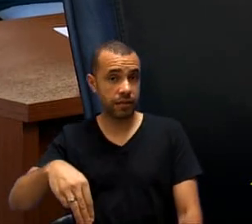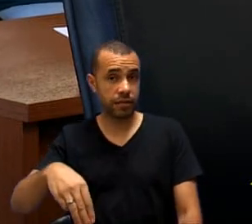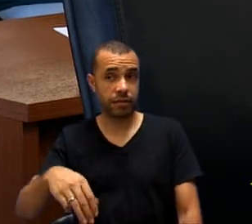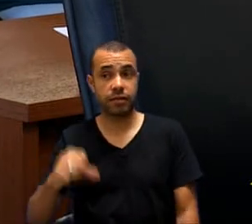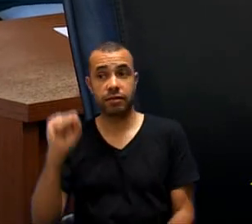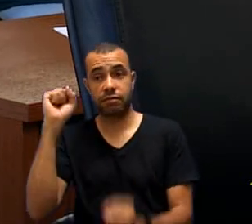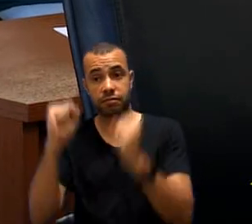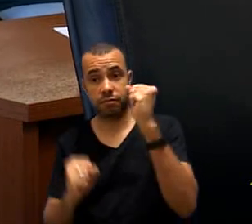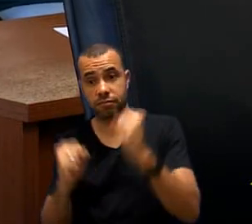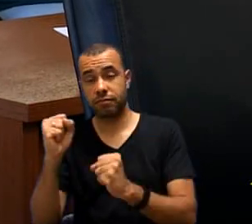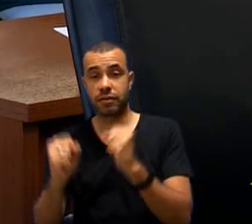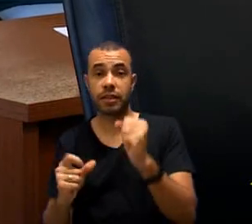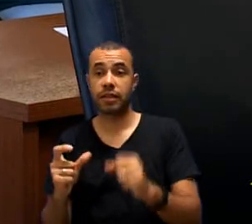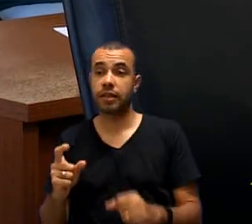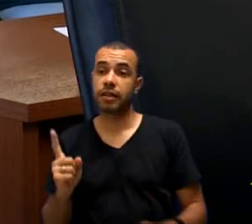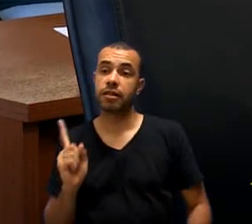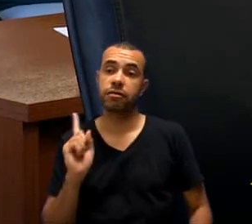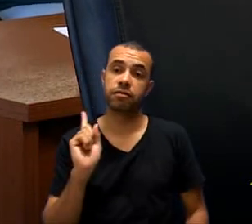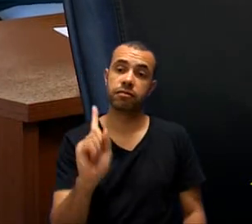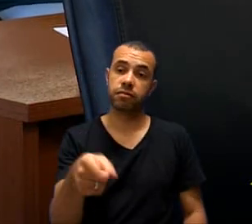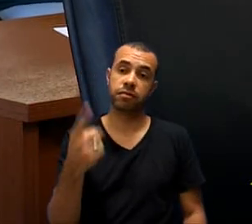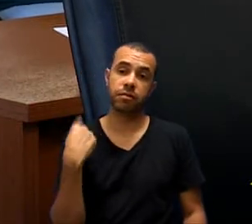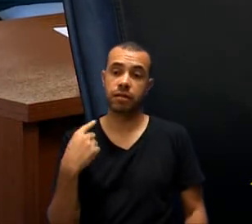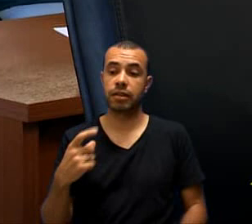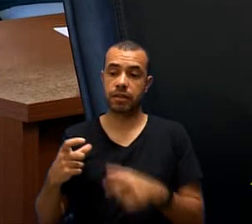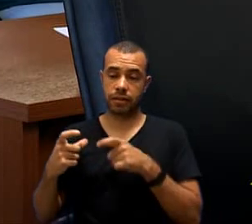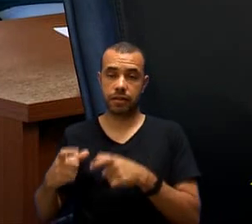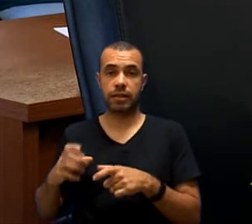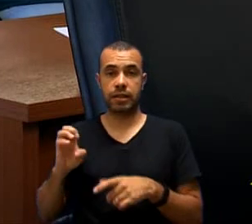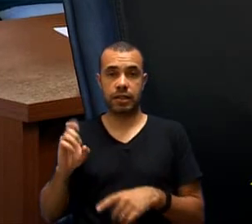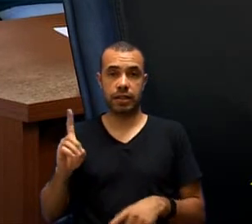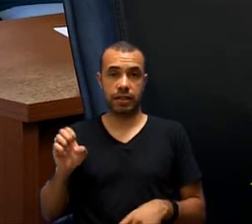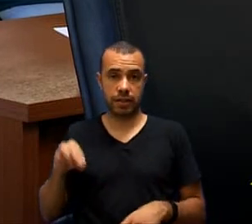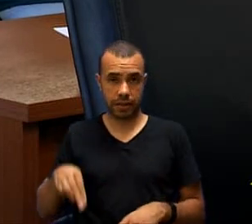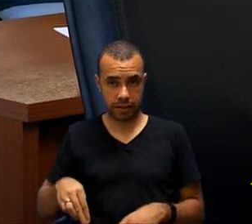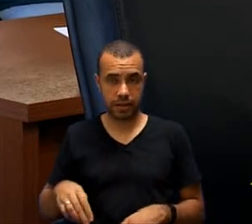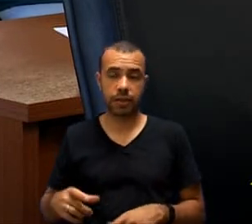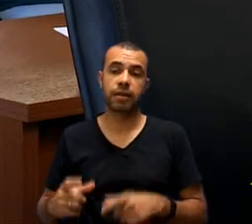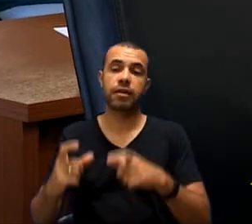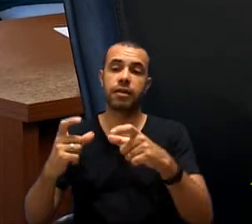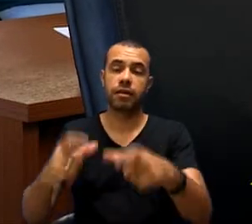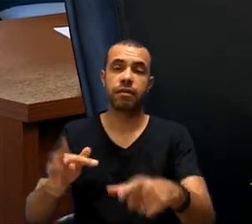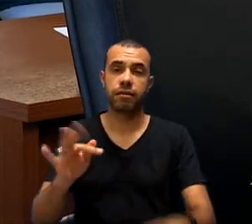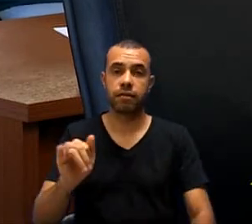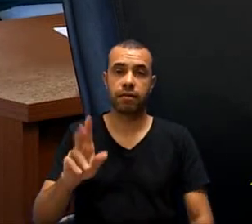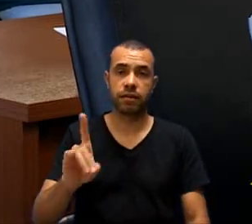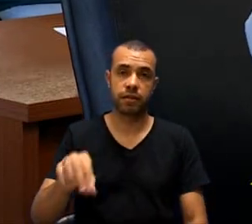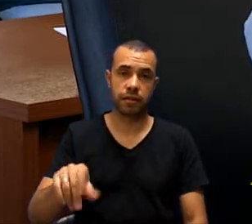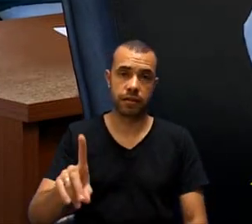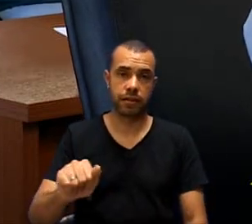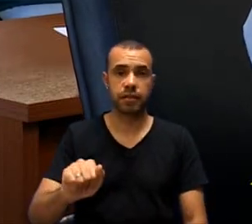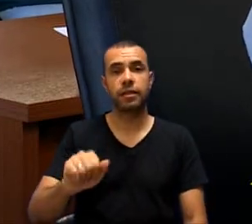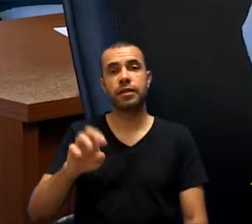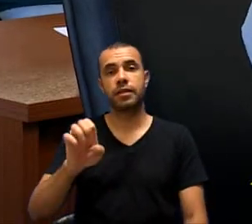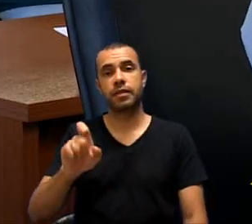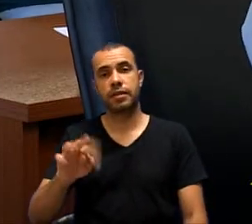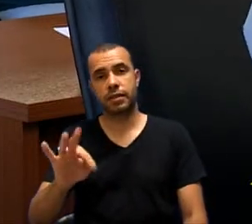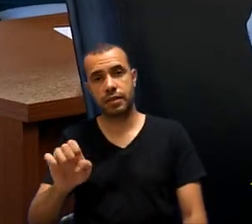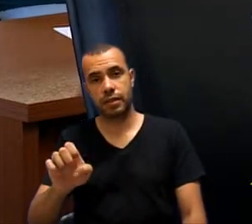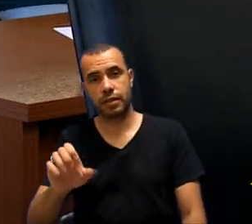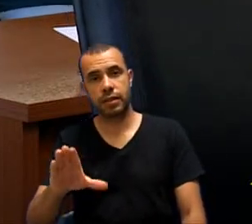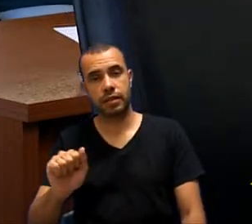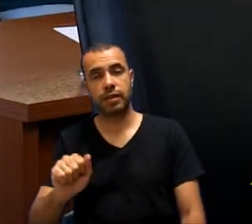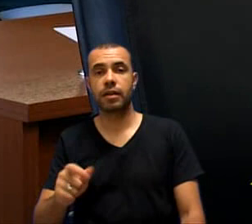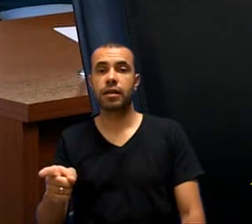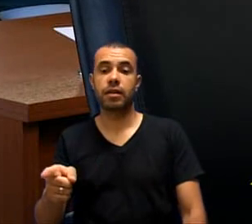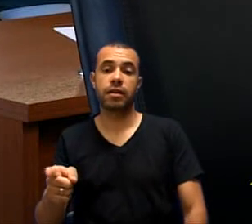do Éden e dessa região da Fernando Esteca com o Parque Vitória Régia, inclusive interligando